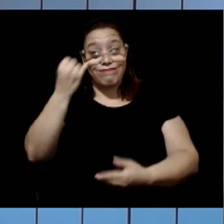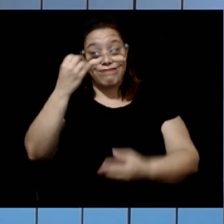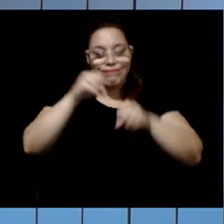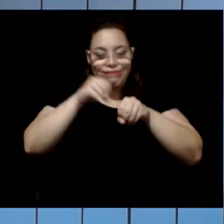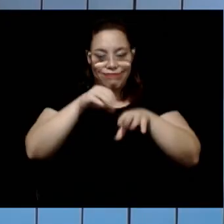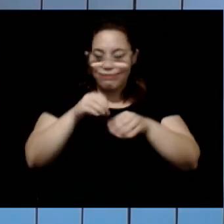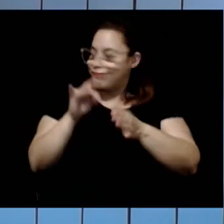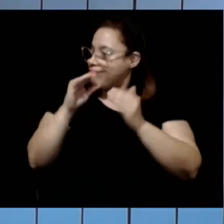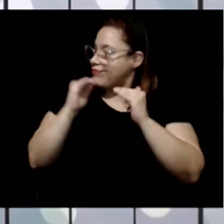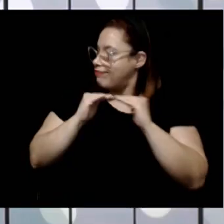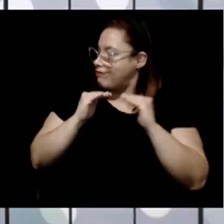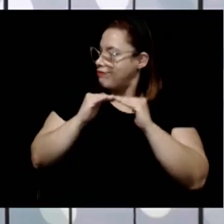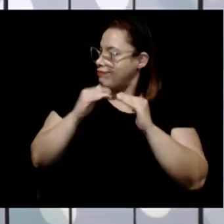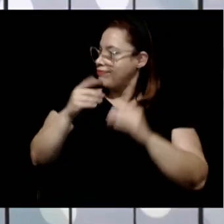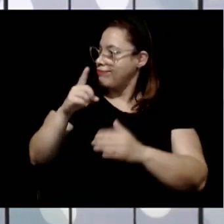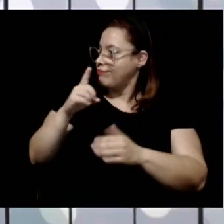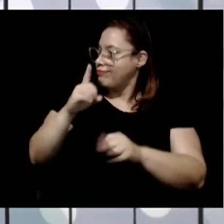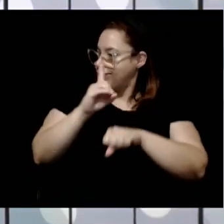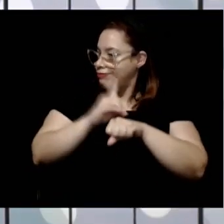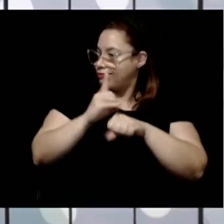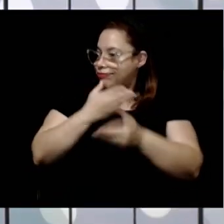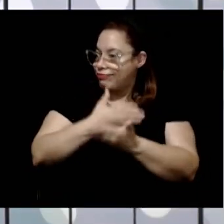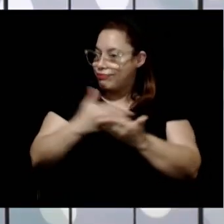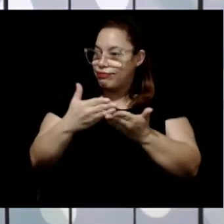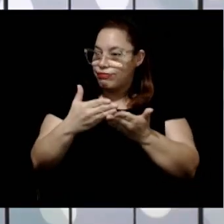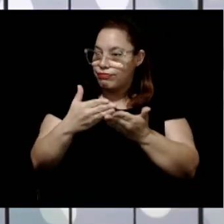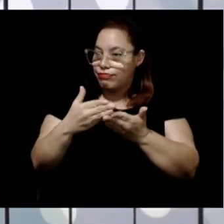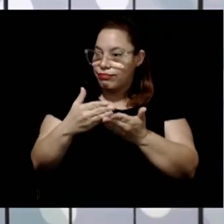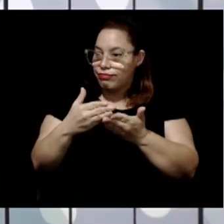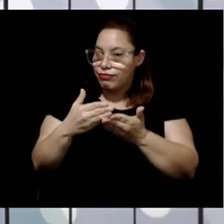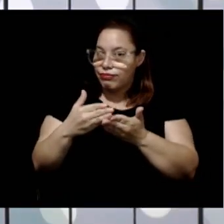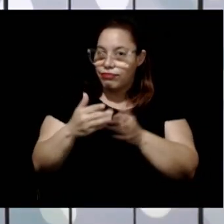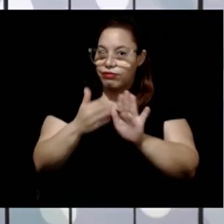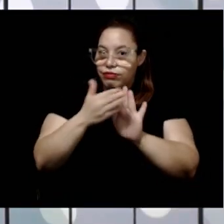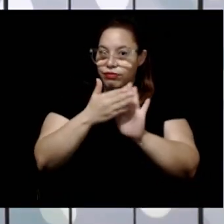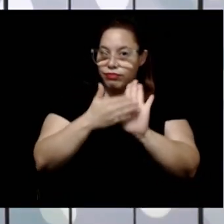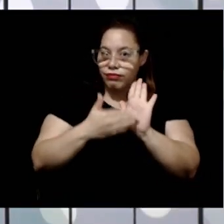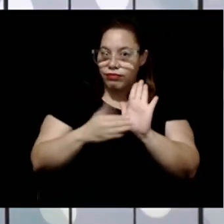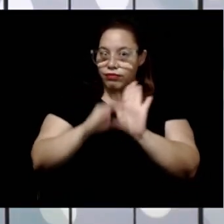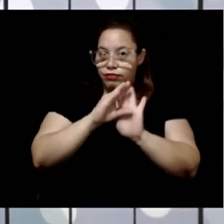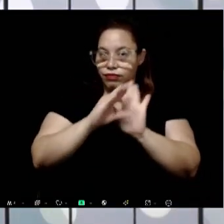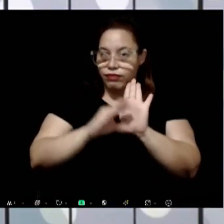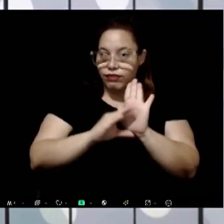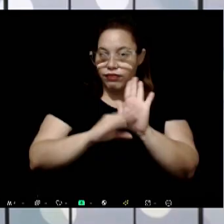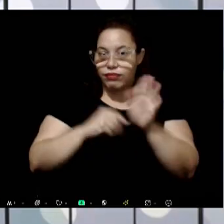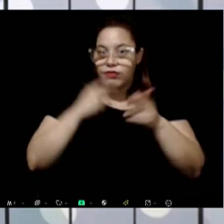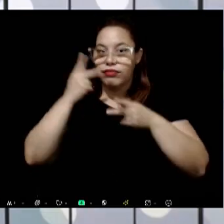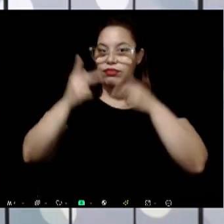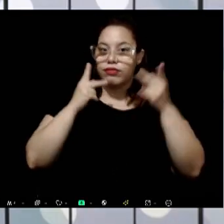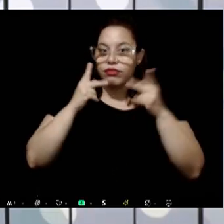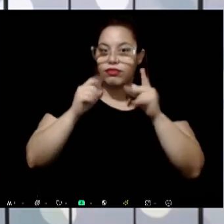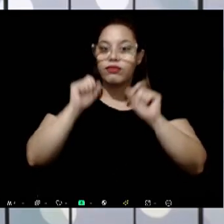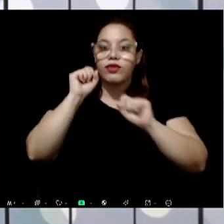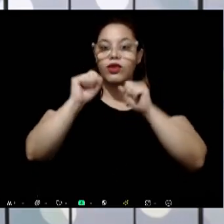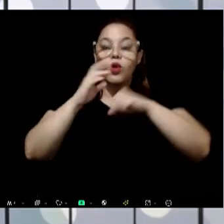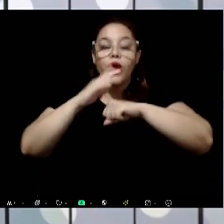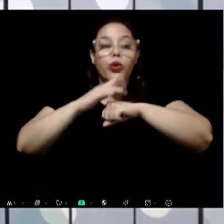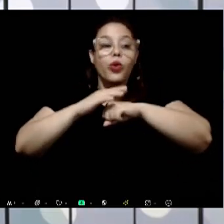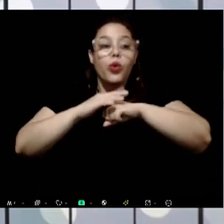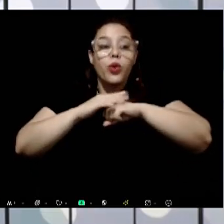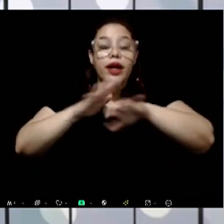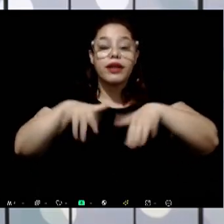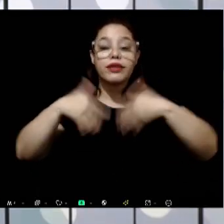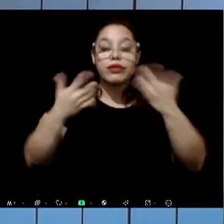gente começar, então, no nosso programa, vamos falar um pouquinho o que são essas doenças reumáticas,